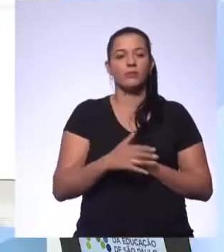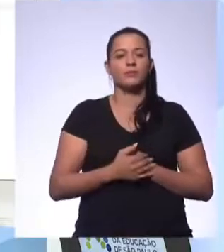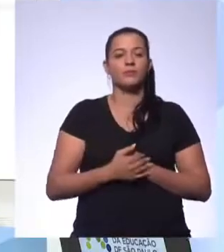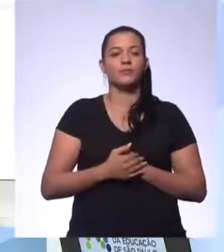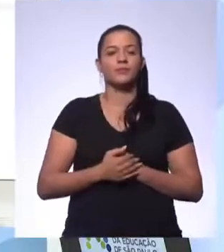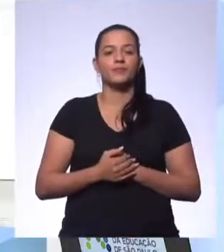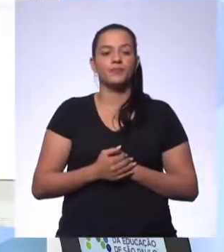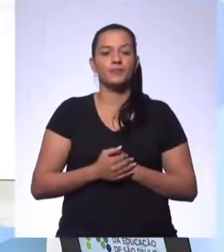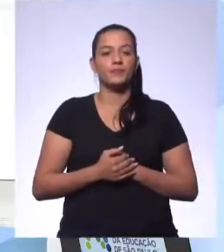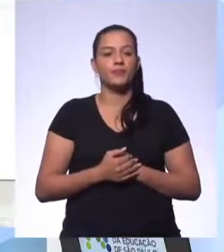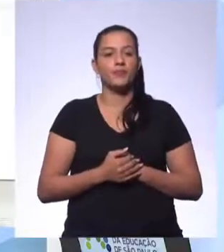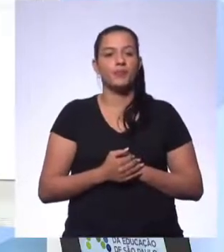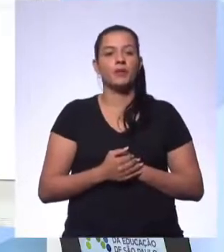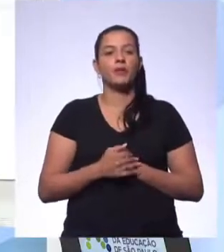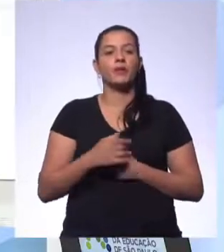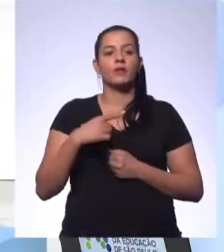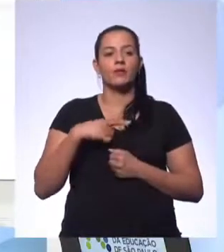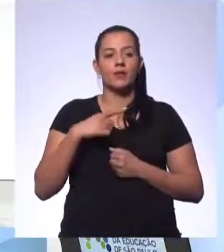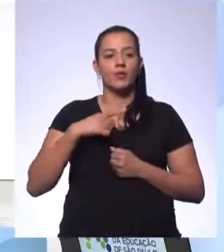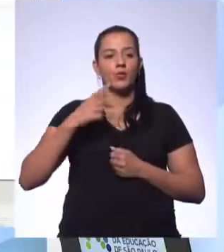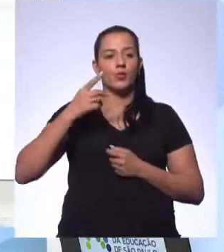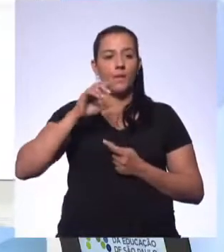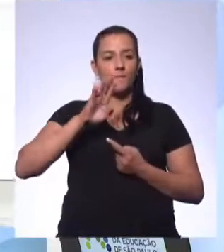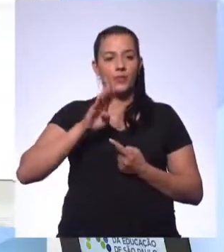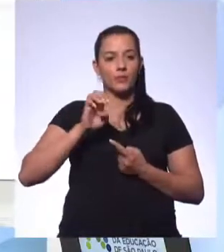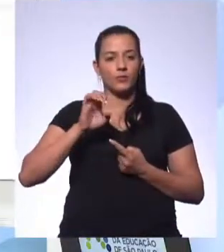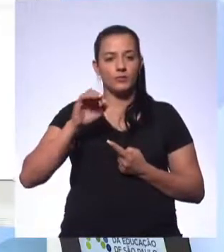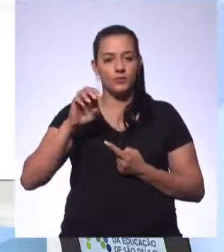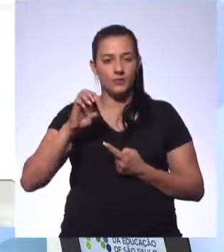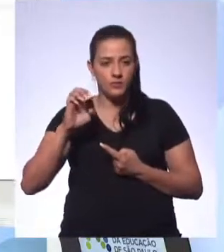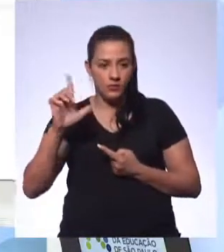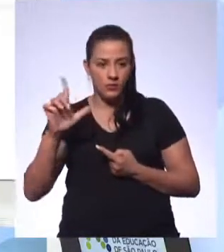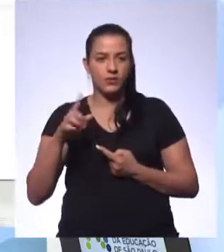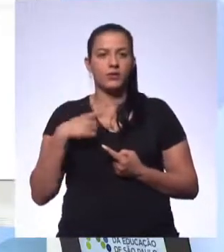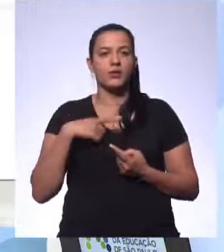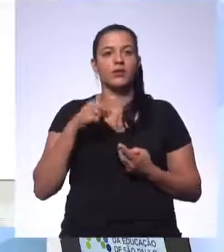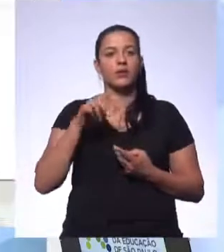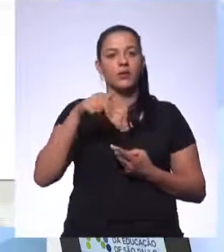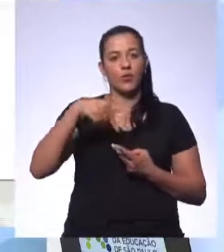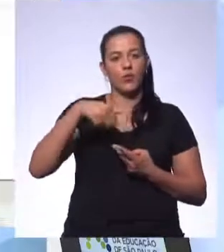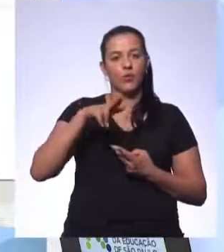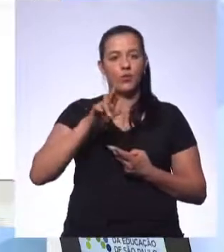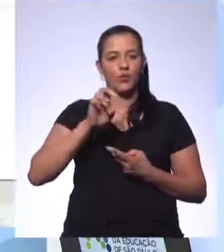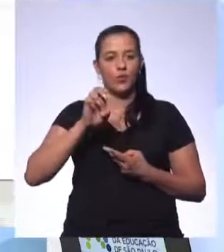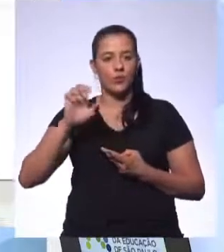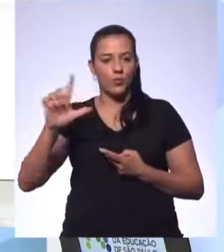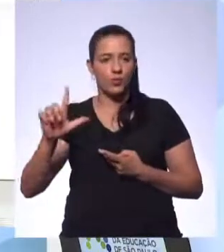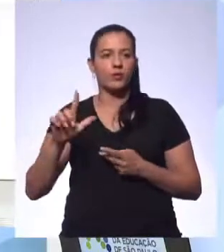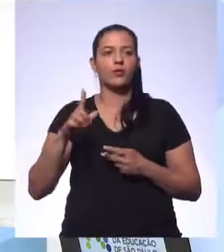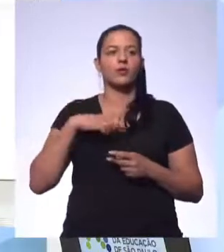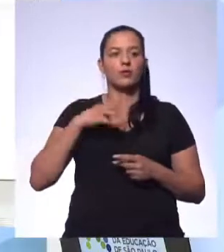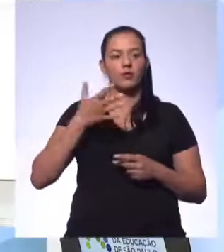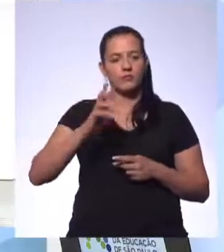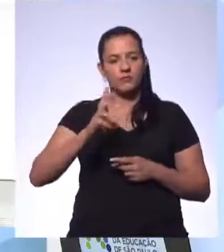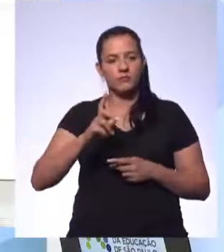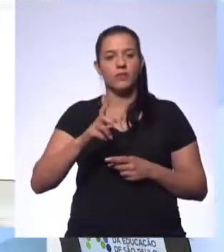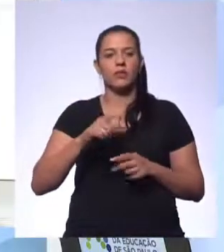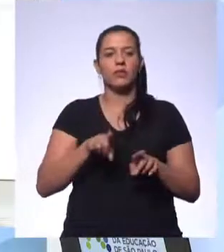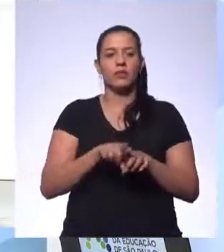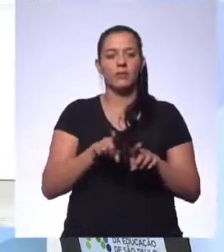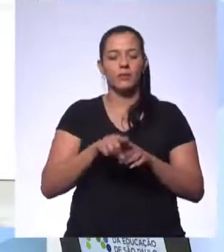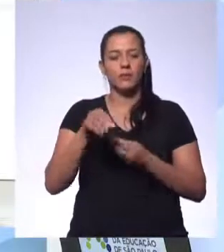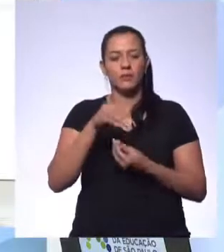70. Então, mesmo Elton John, a Beyoncé, o próprio Queen, né, apesar de ser uma banda de rock, vira e mexe, eles